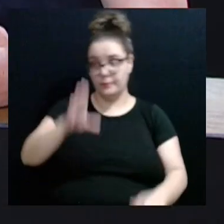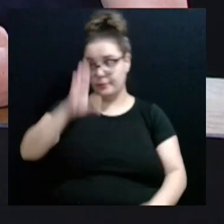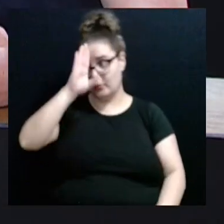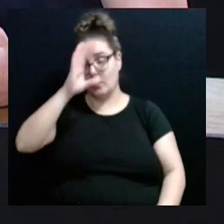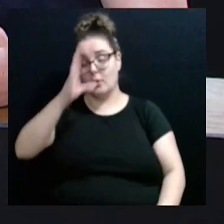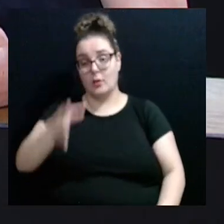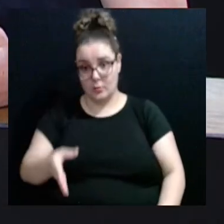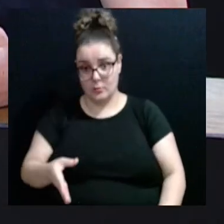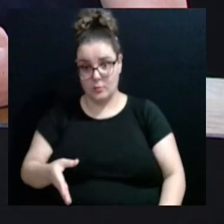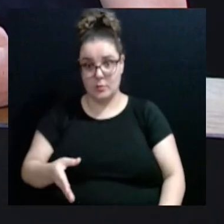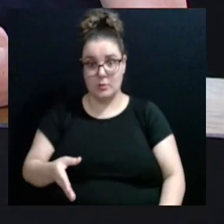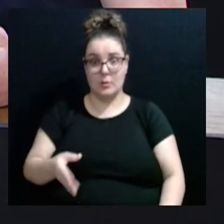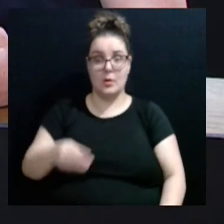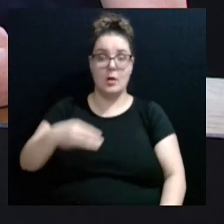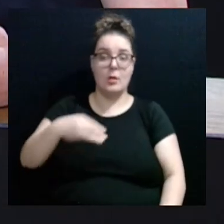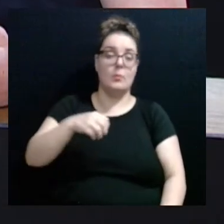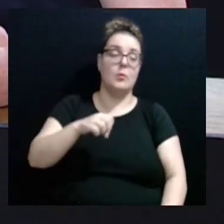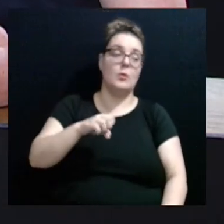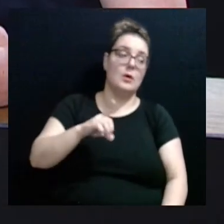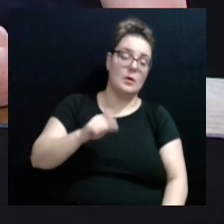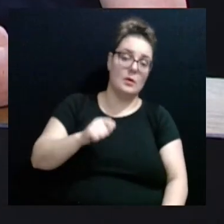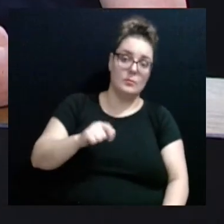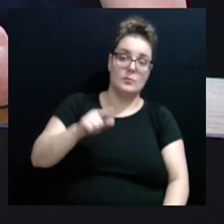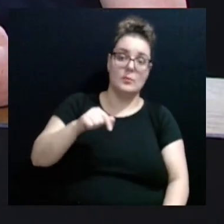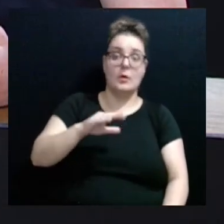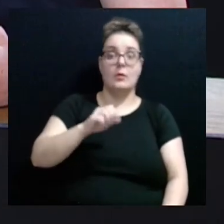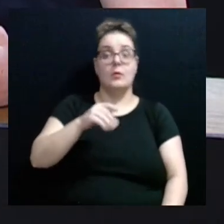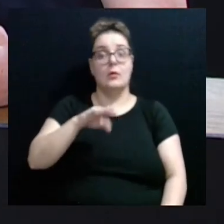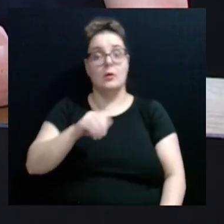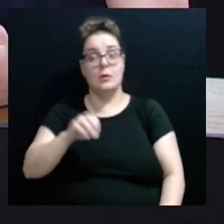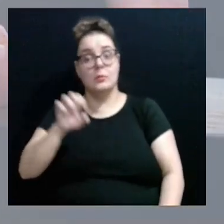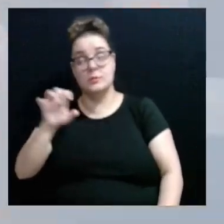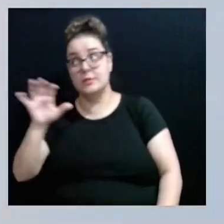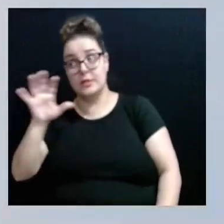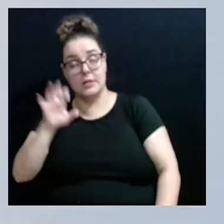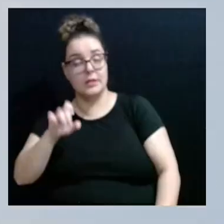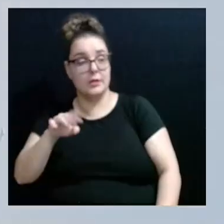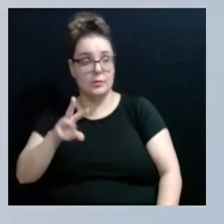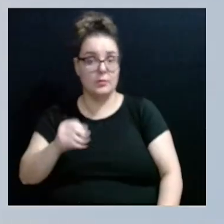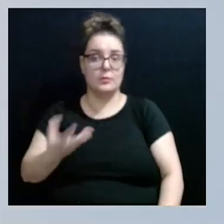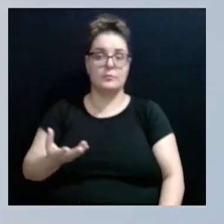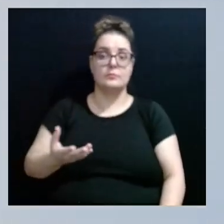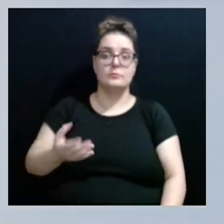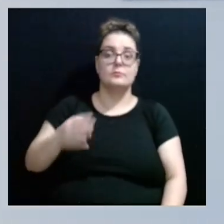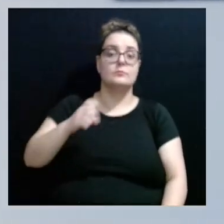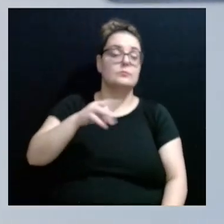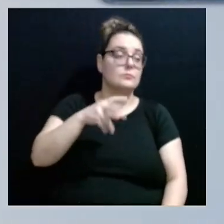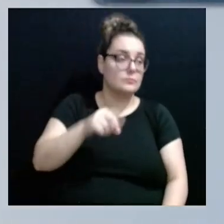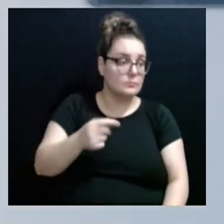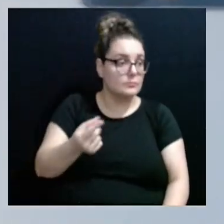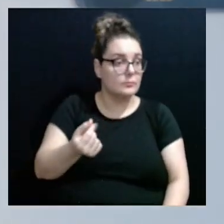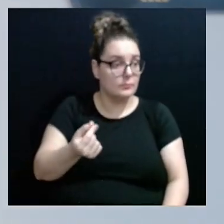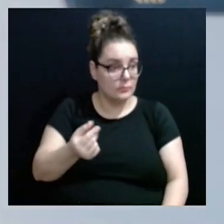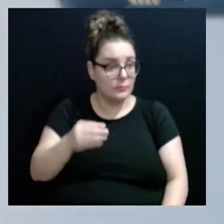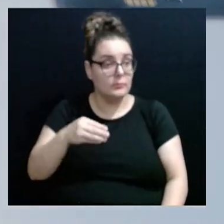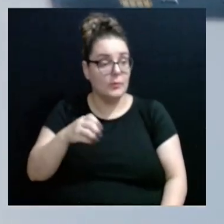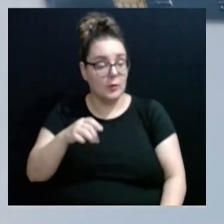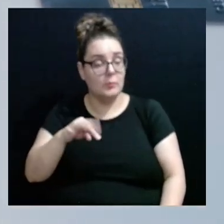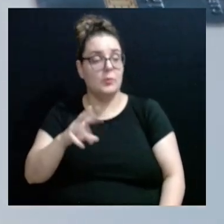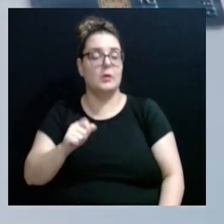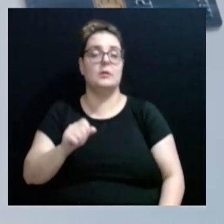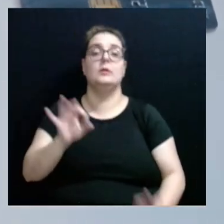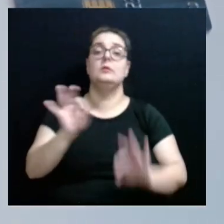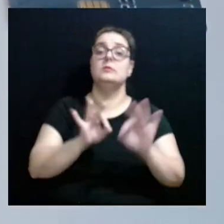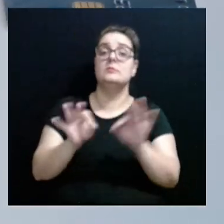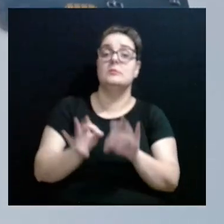moeda, se é um câmbio, se é euro, principalmente a cotação dessa moeda. Então, de forma antecipada, você vá numa